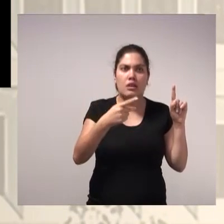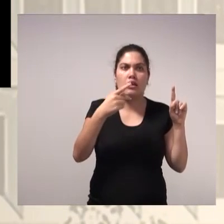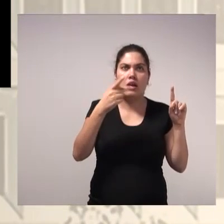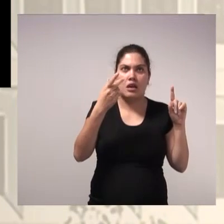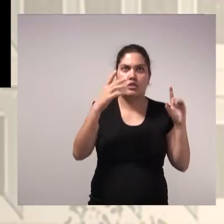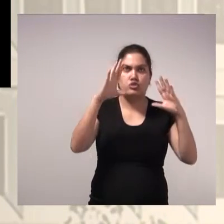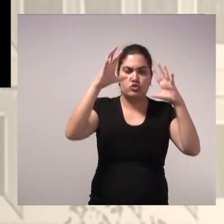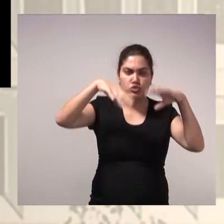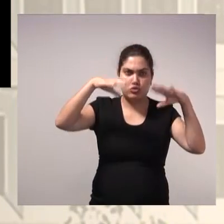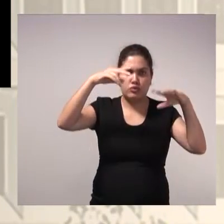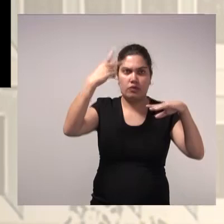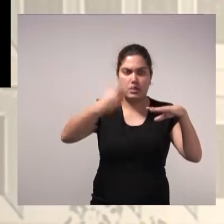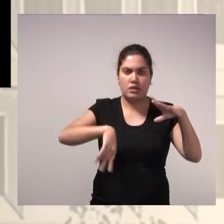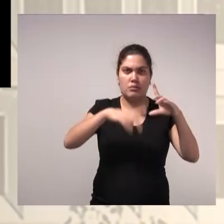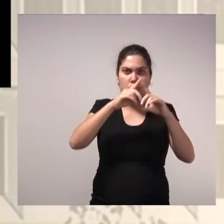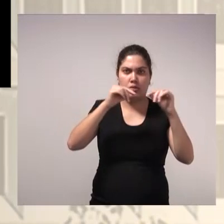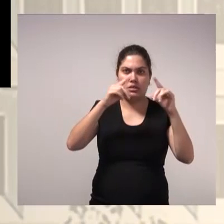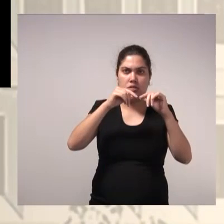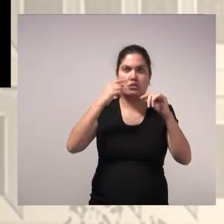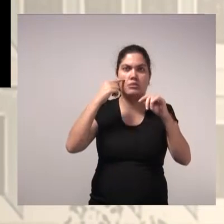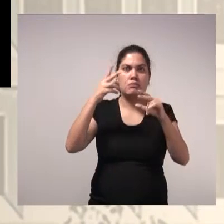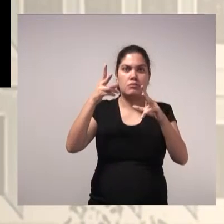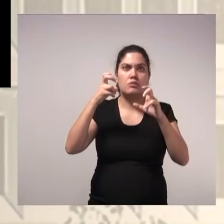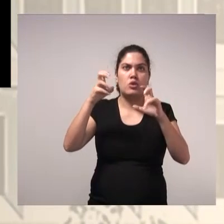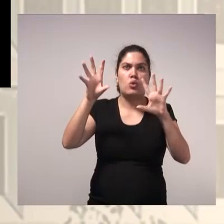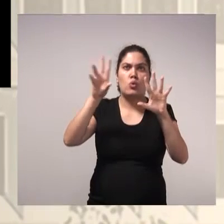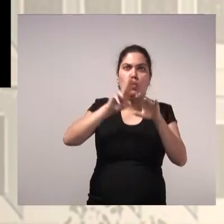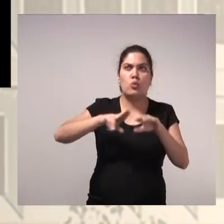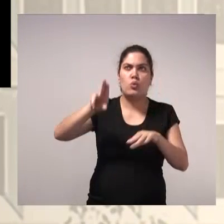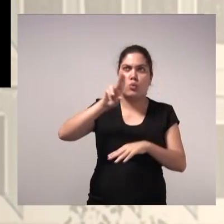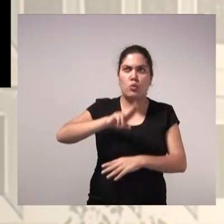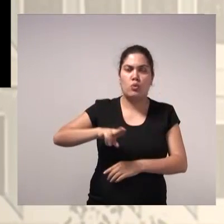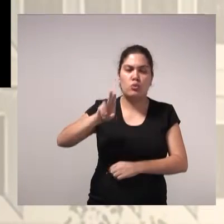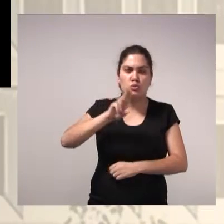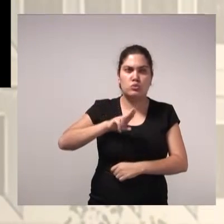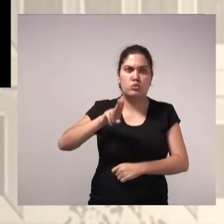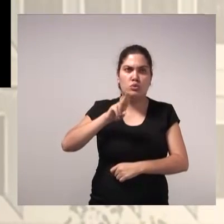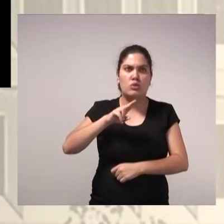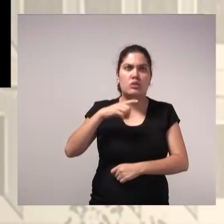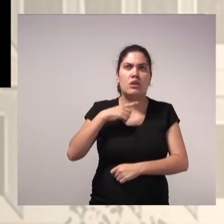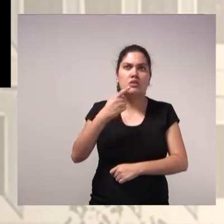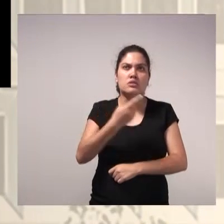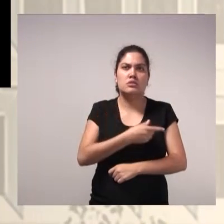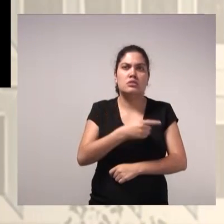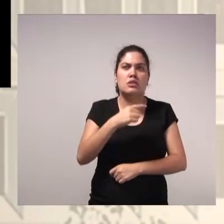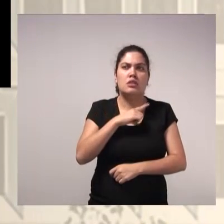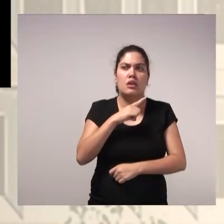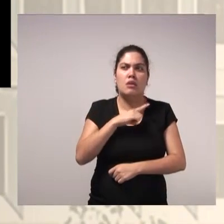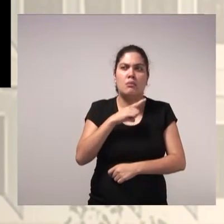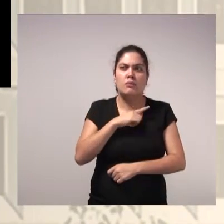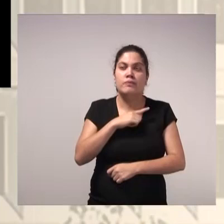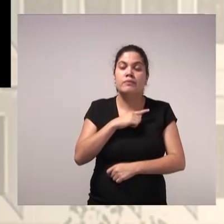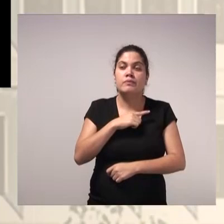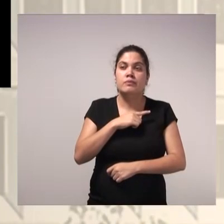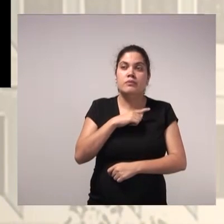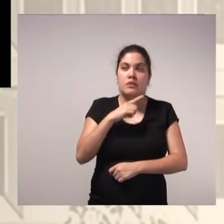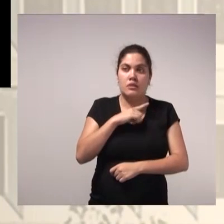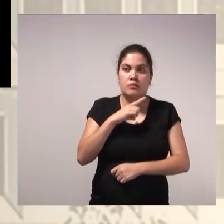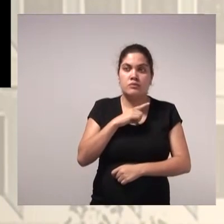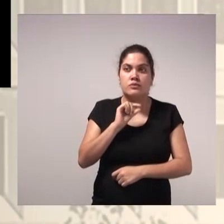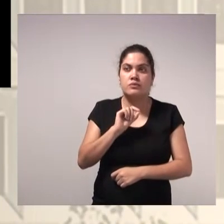com a perspectiva de absorção, de uso, né? Então, o que nós temos aqui? Nós temos que